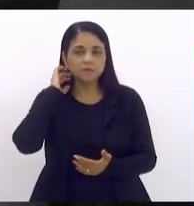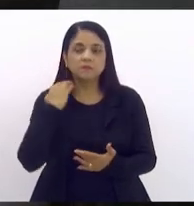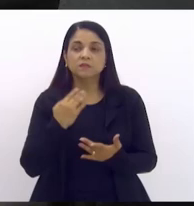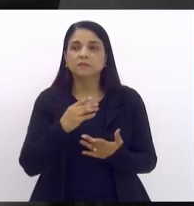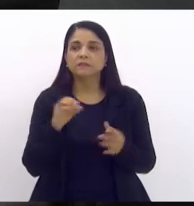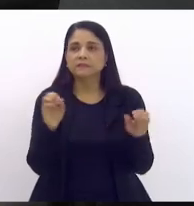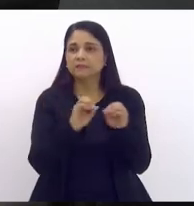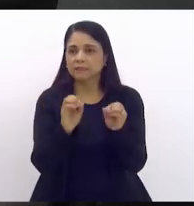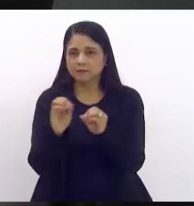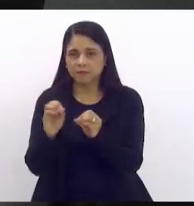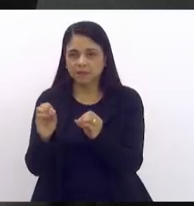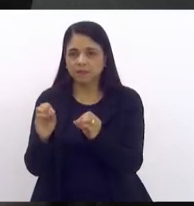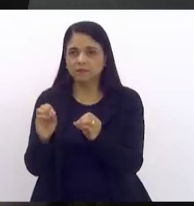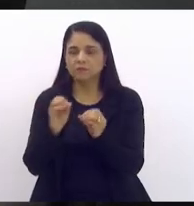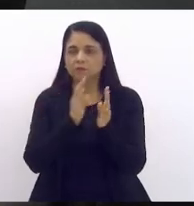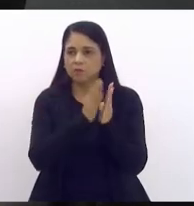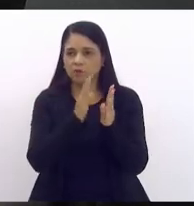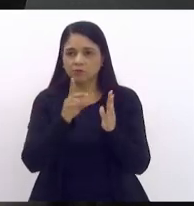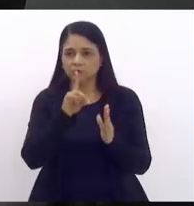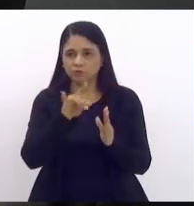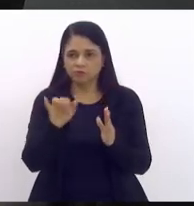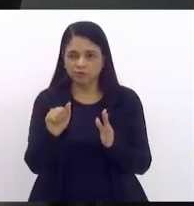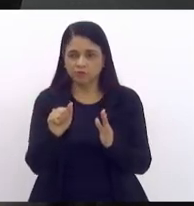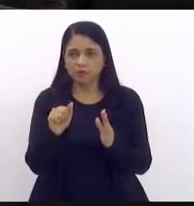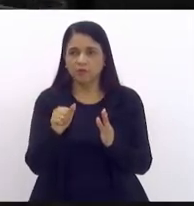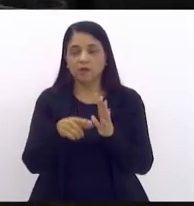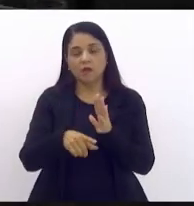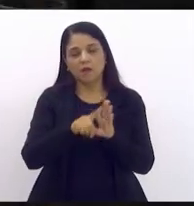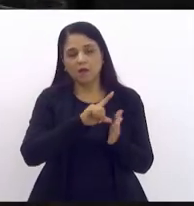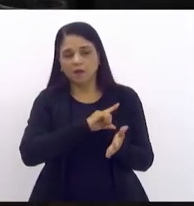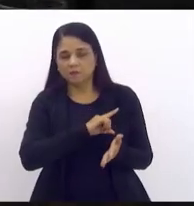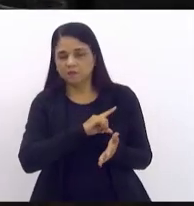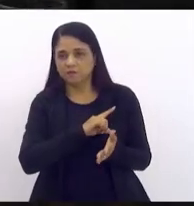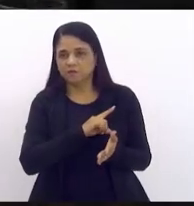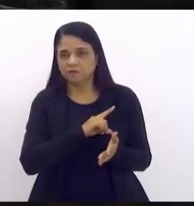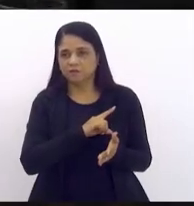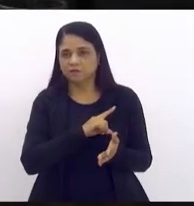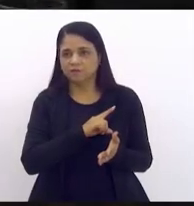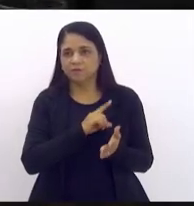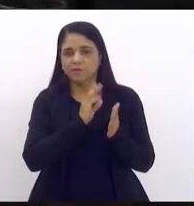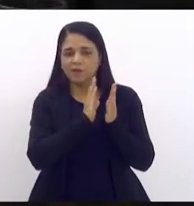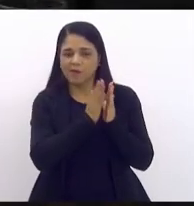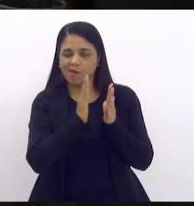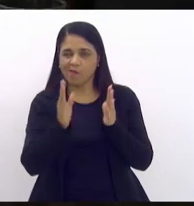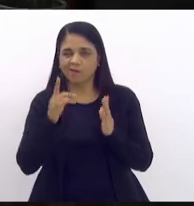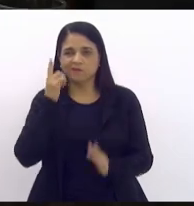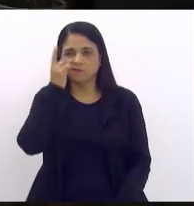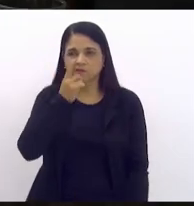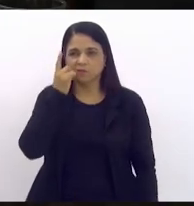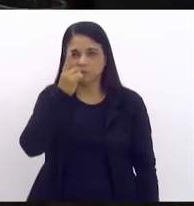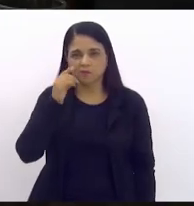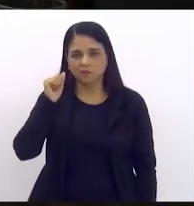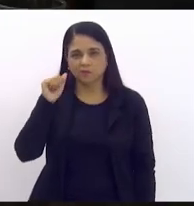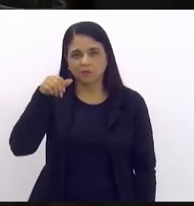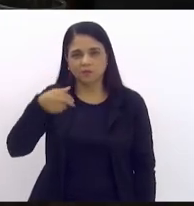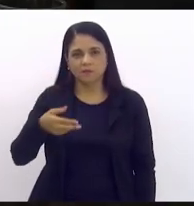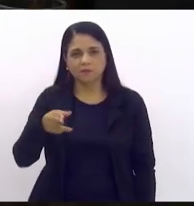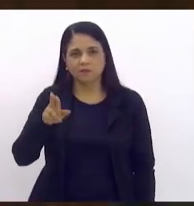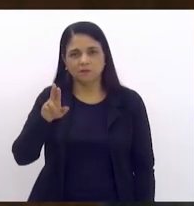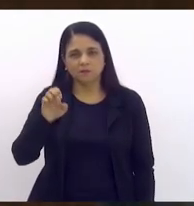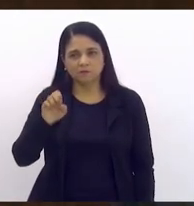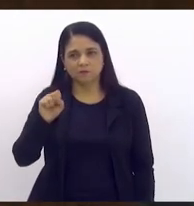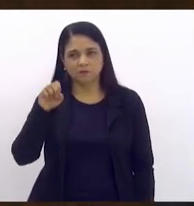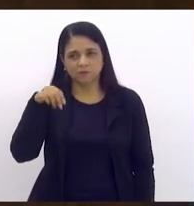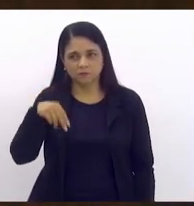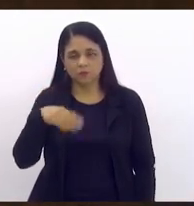Nada mais, a vida está na ordem do dia. Senhora Presidente. Antes, porém, pela ordem do deputado Anderson Moraes.